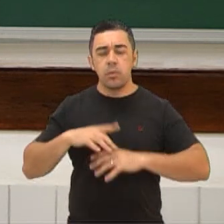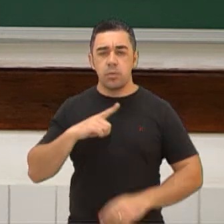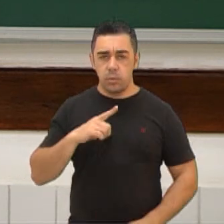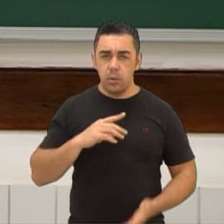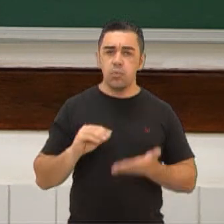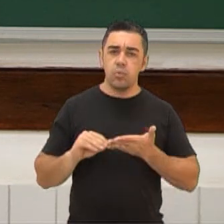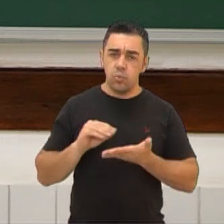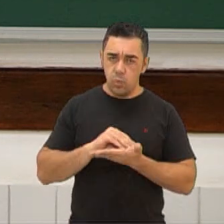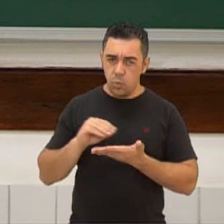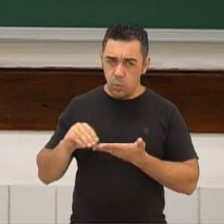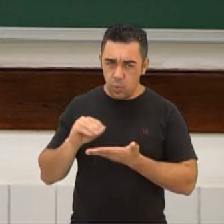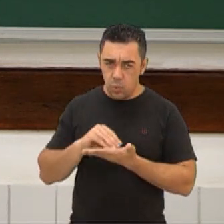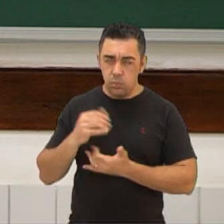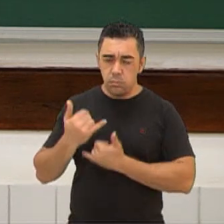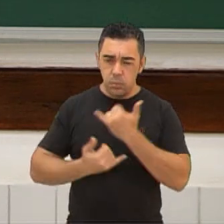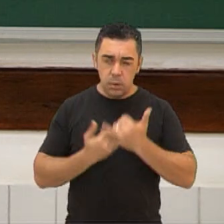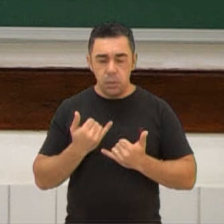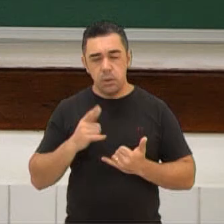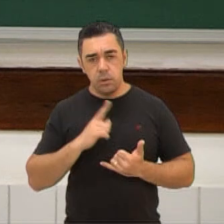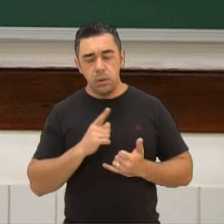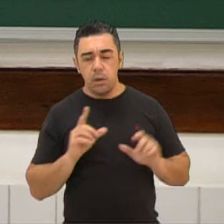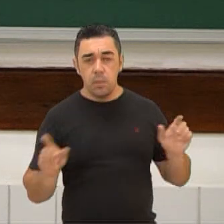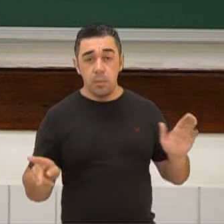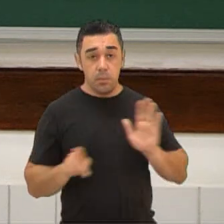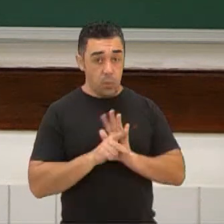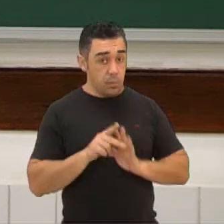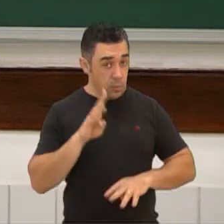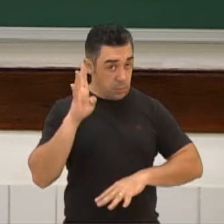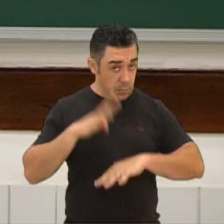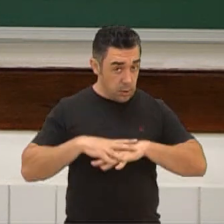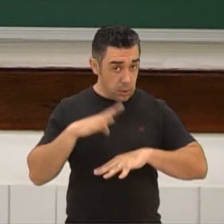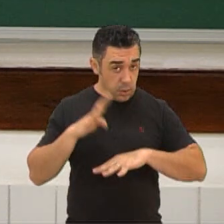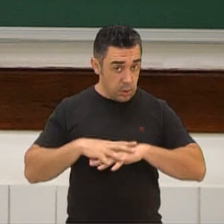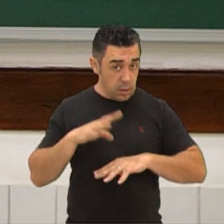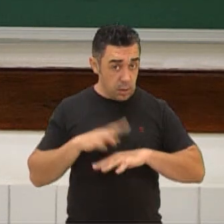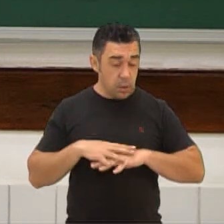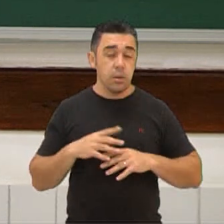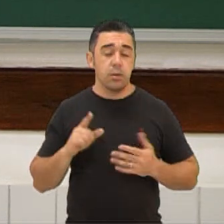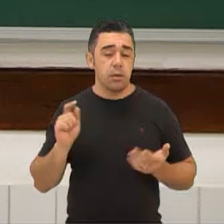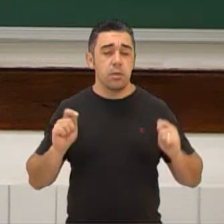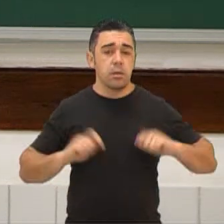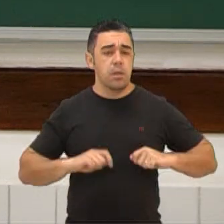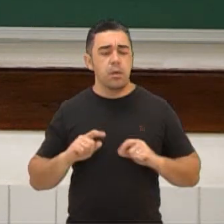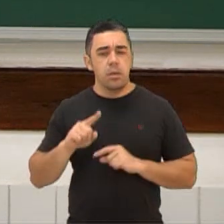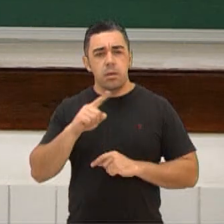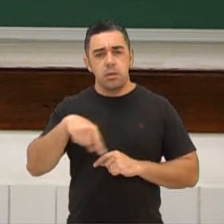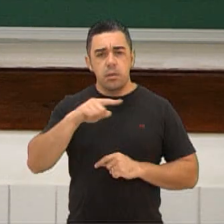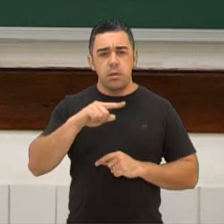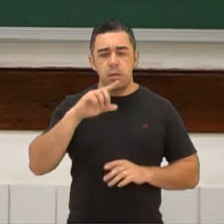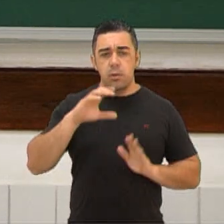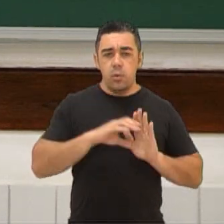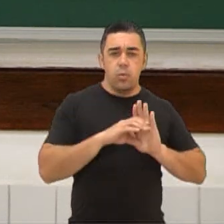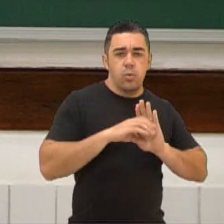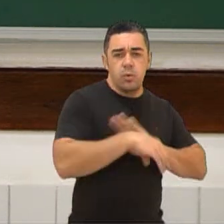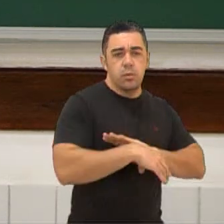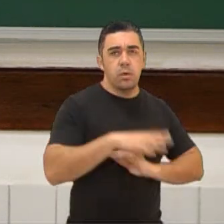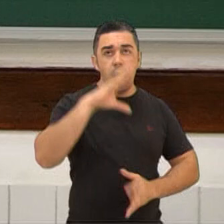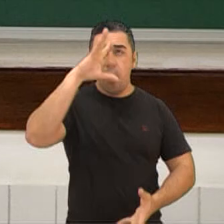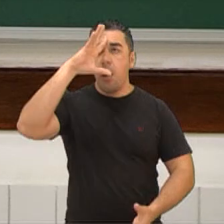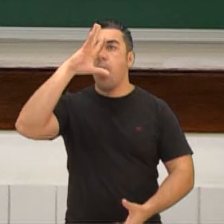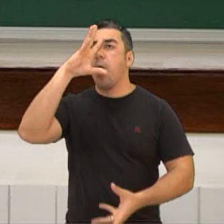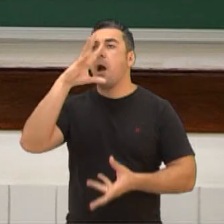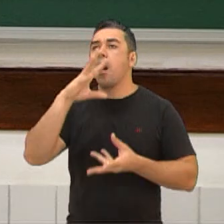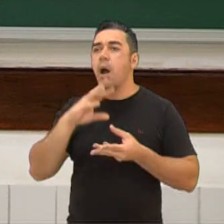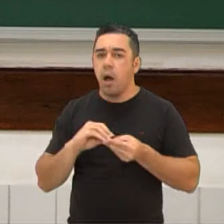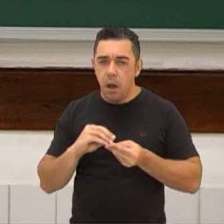jogos matemáticos, expressões matemáticas, bastante jogos que fazem o conceito